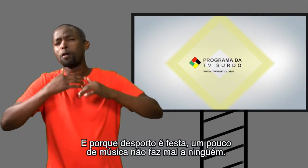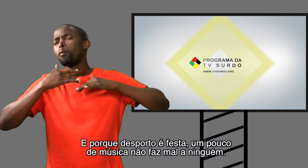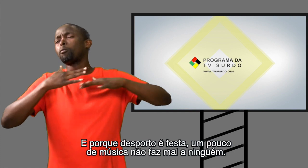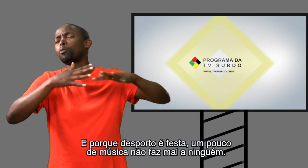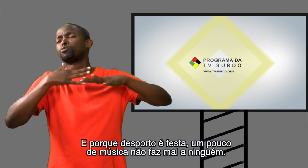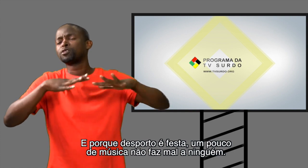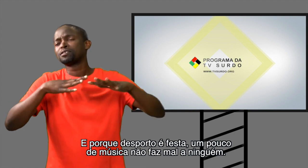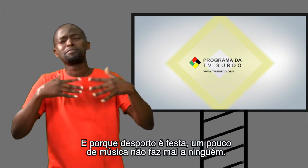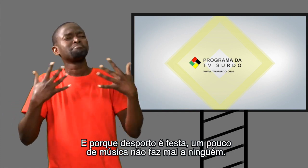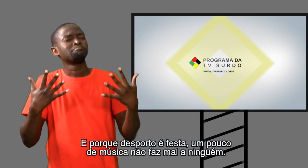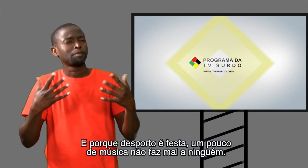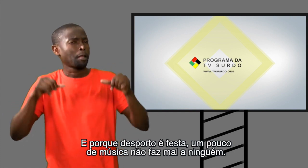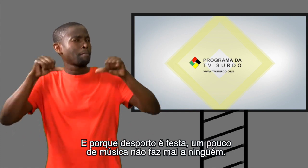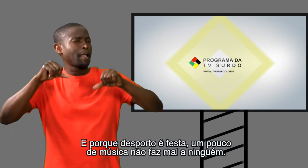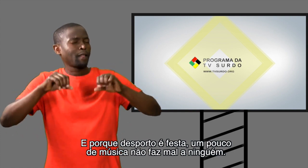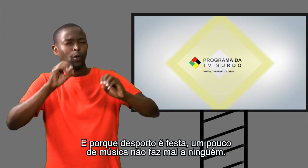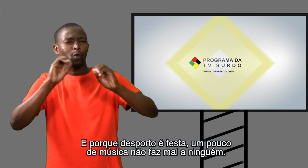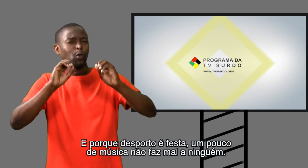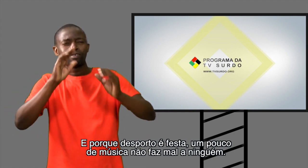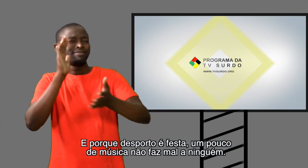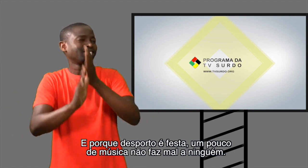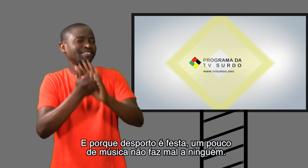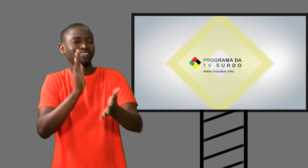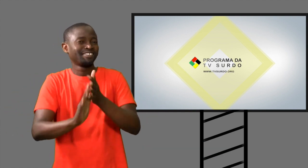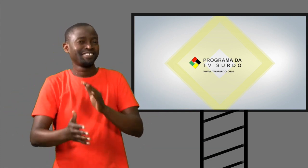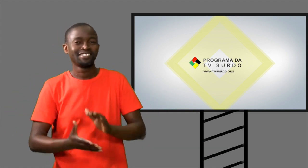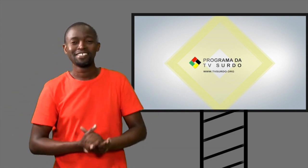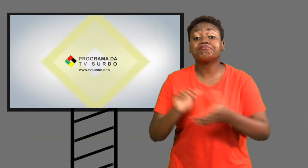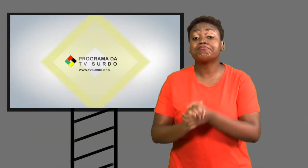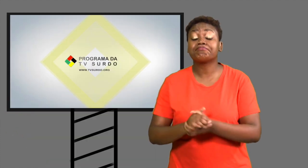um pouco de música não faz mal a ninguém.